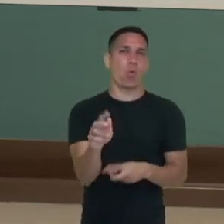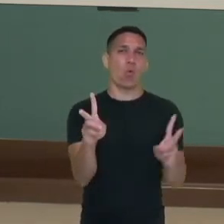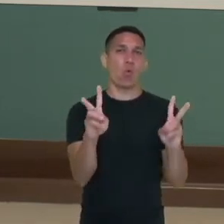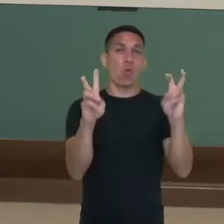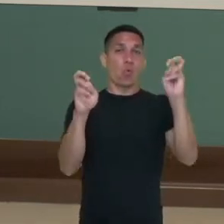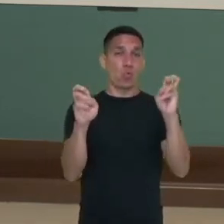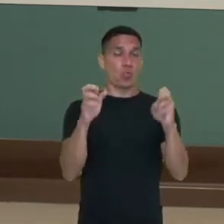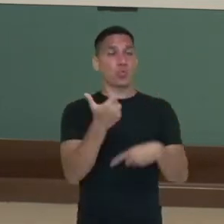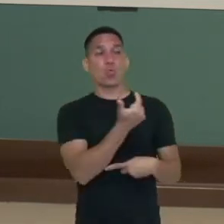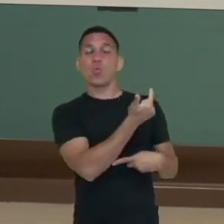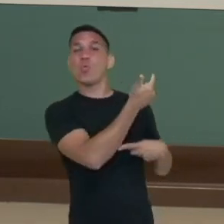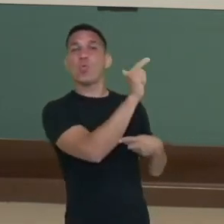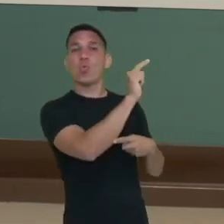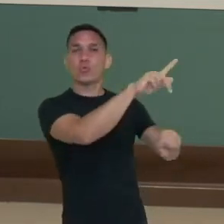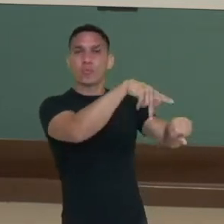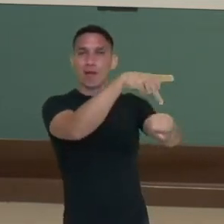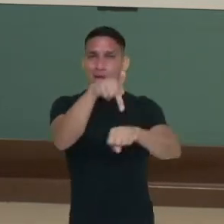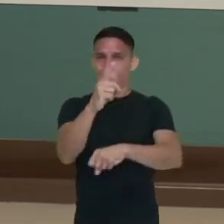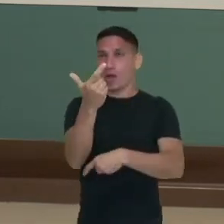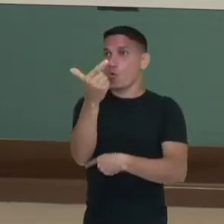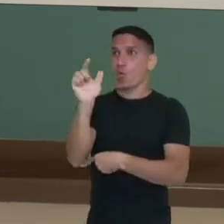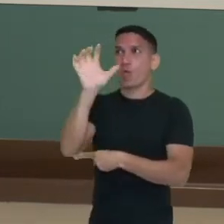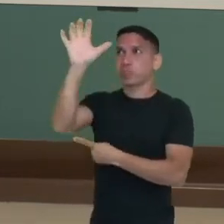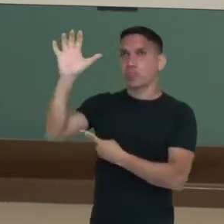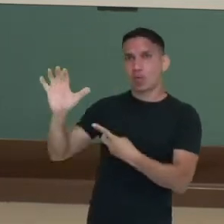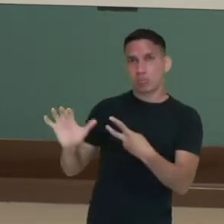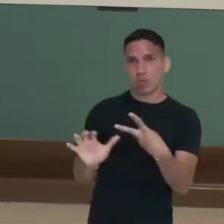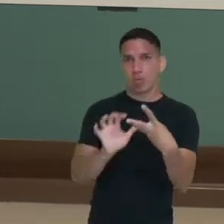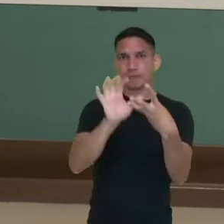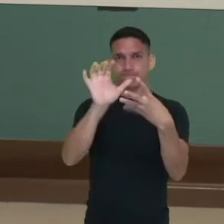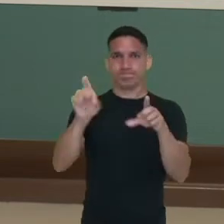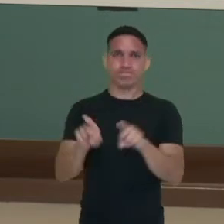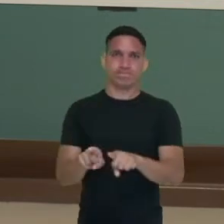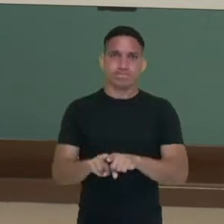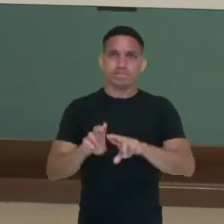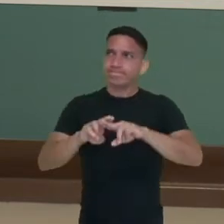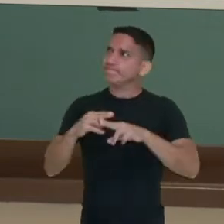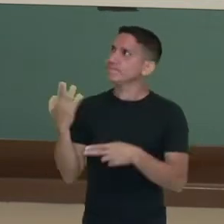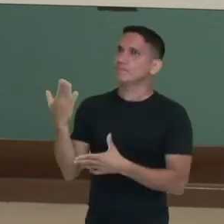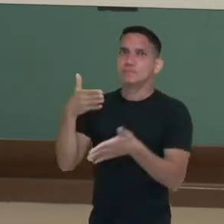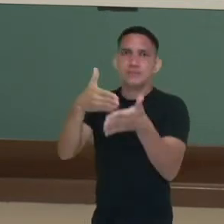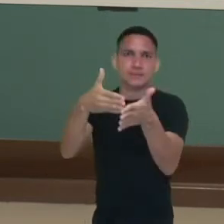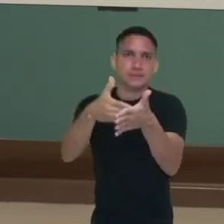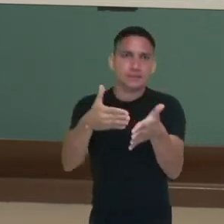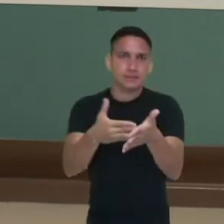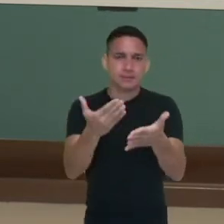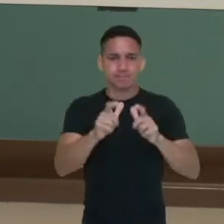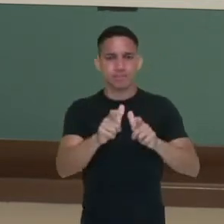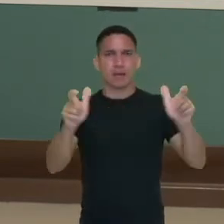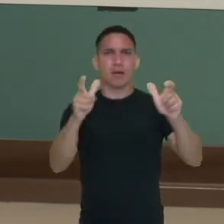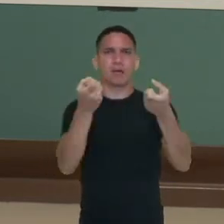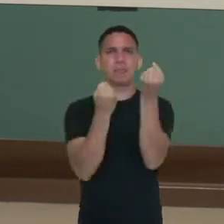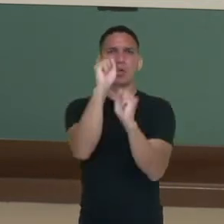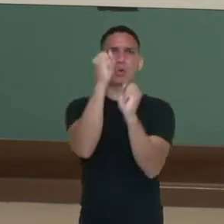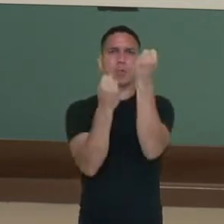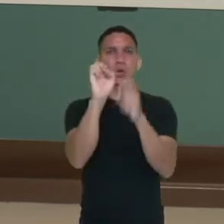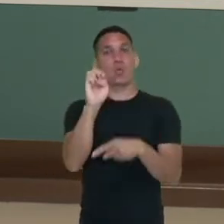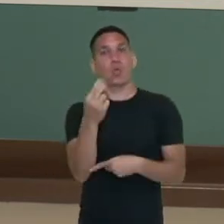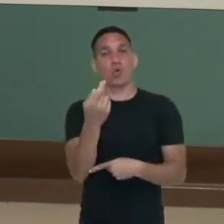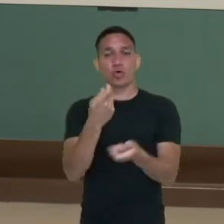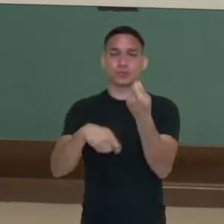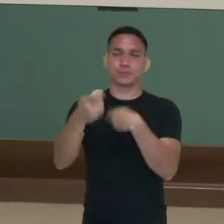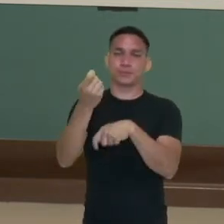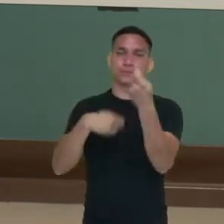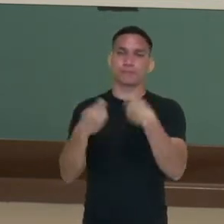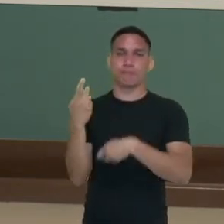com outros países, outros continentes também, tá bom? Então isso aí limita o crescimento industrial ou econômico dos